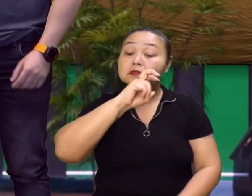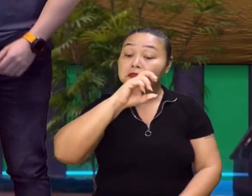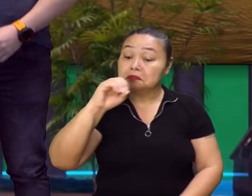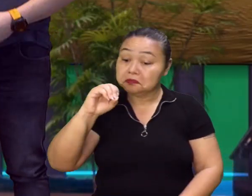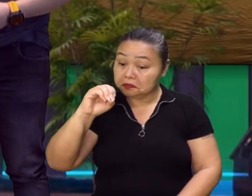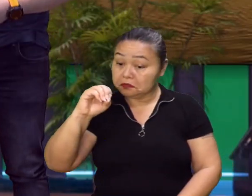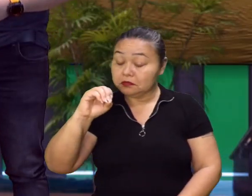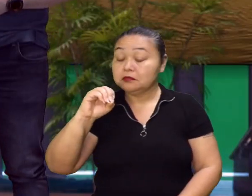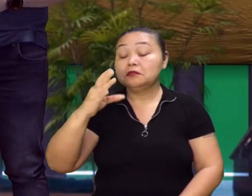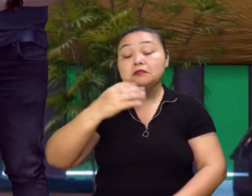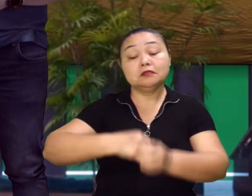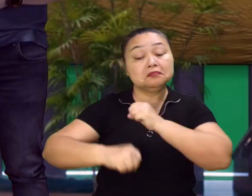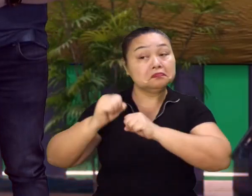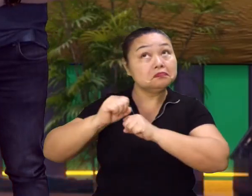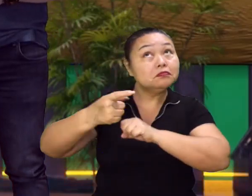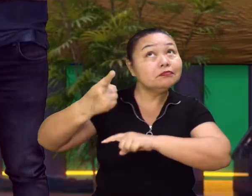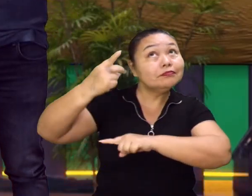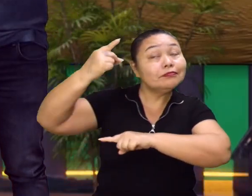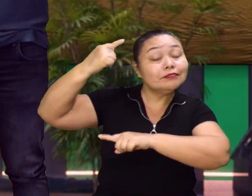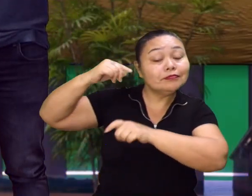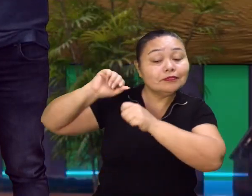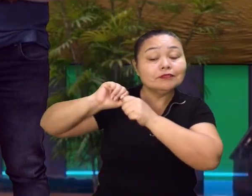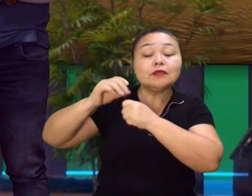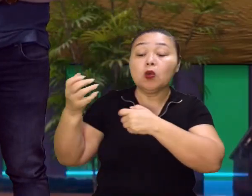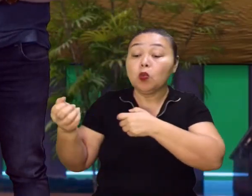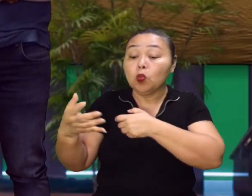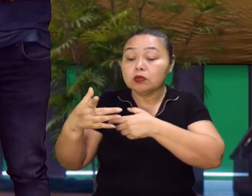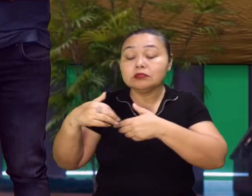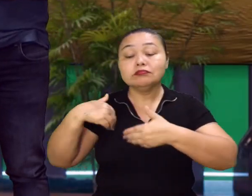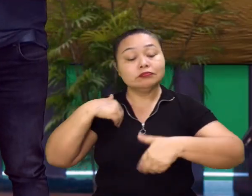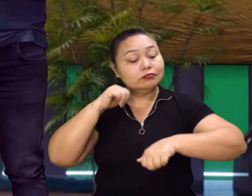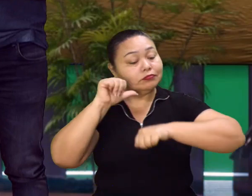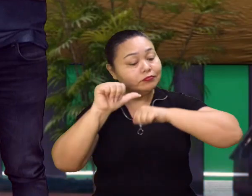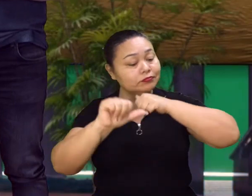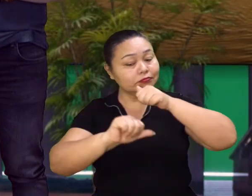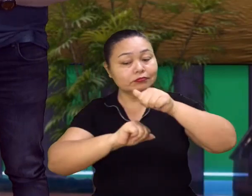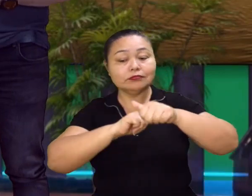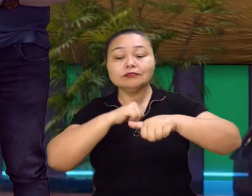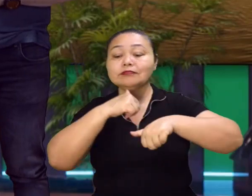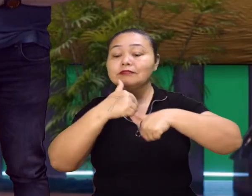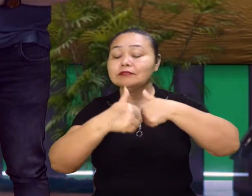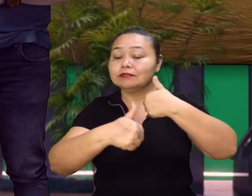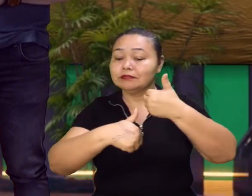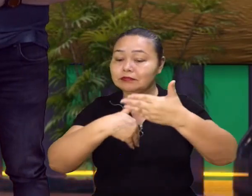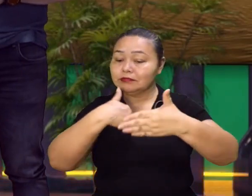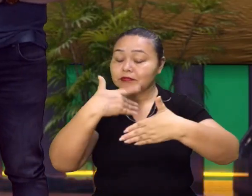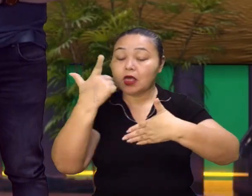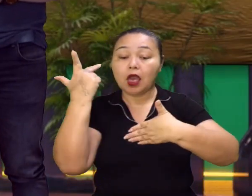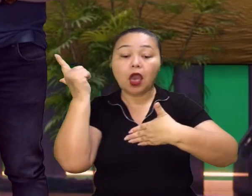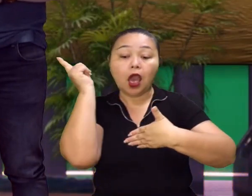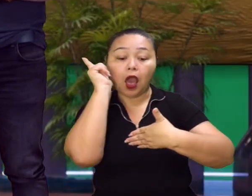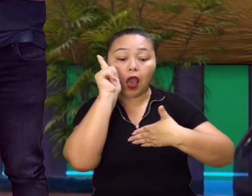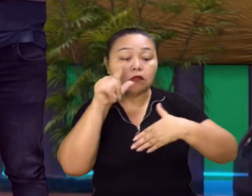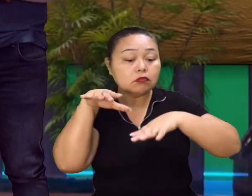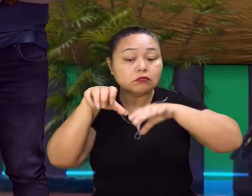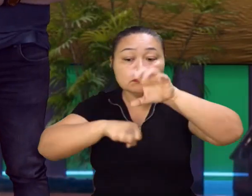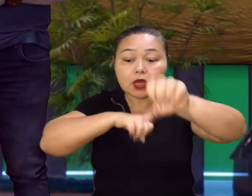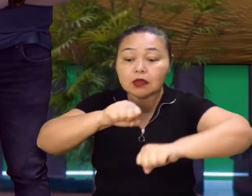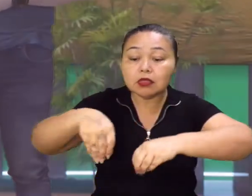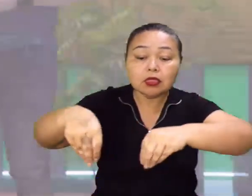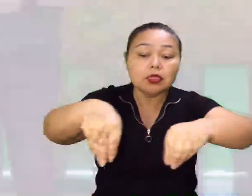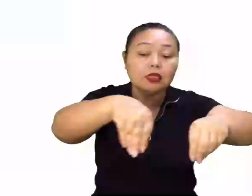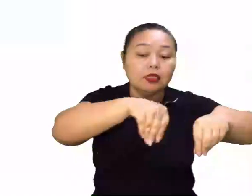Com certeza, foi algo inovador, que transformou todo esse processo aí e contribuiu para a conquista de novos territórios. Beleza. Vamos